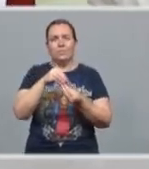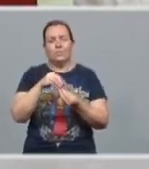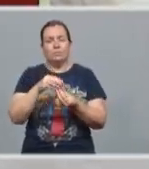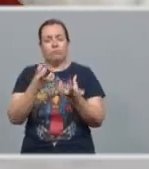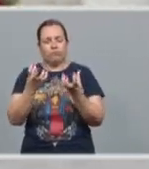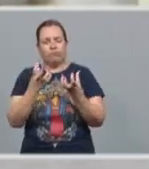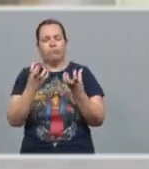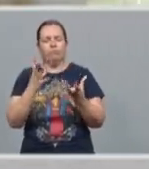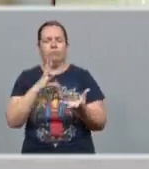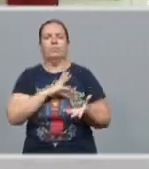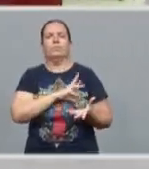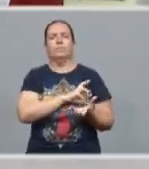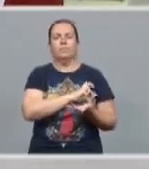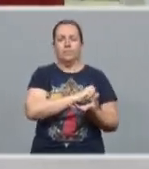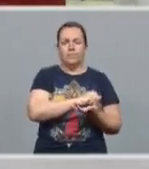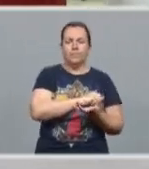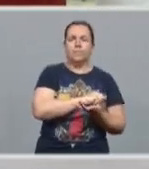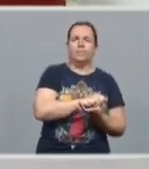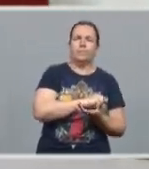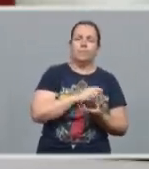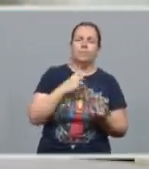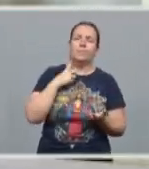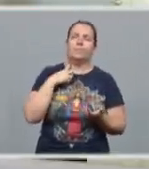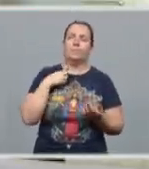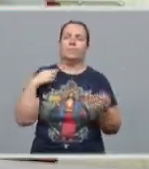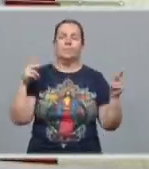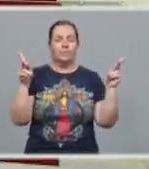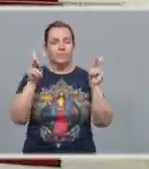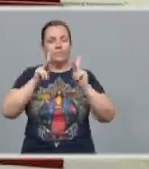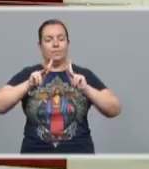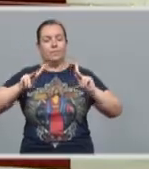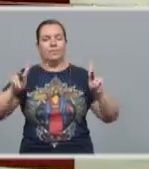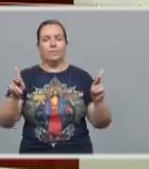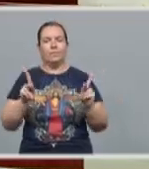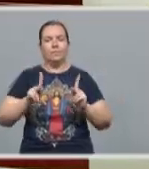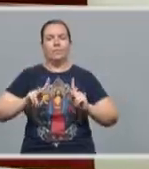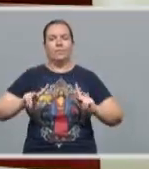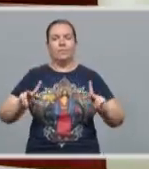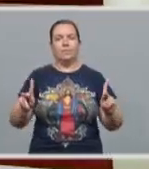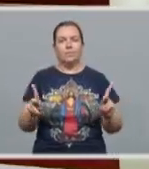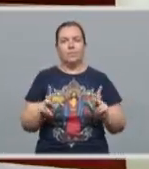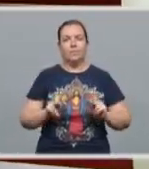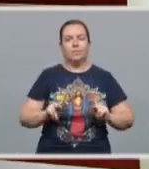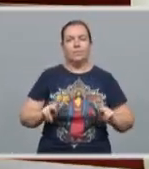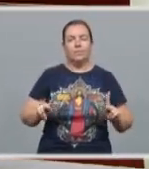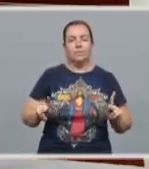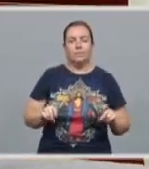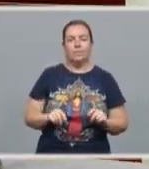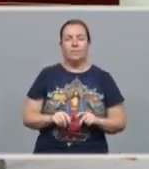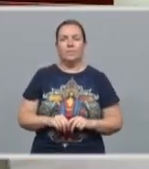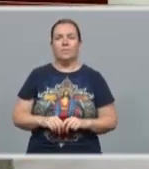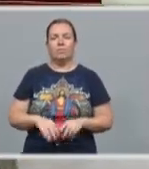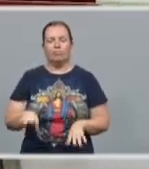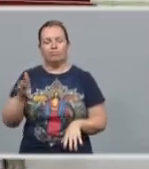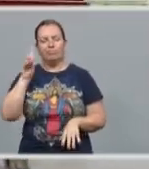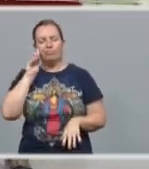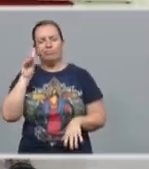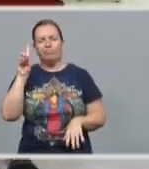Famintos de amor, com sede de paz. São dias